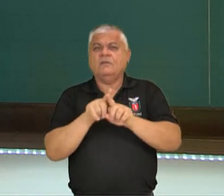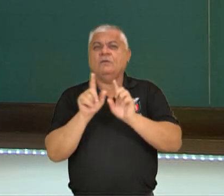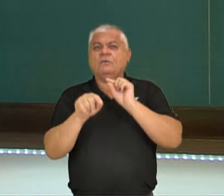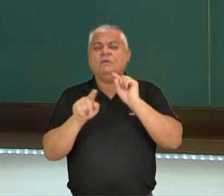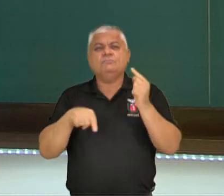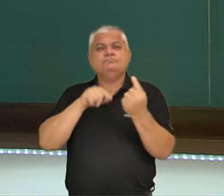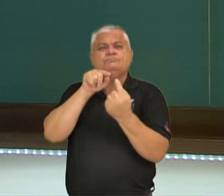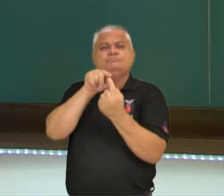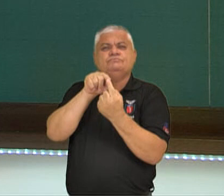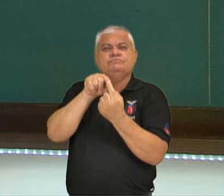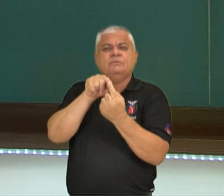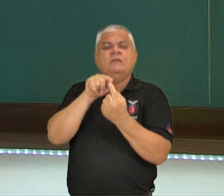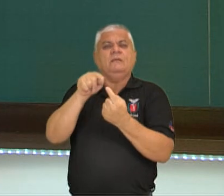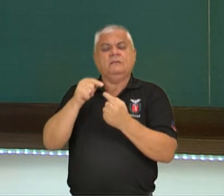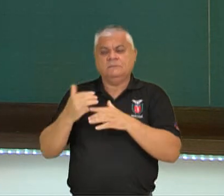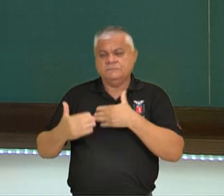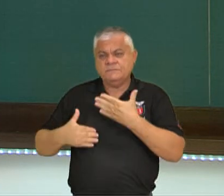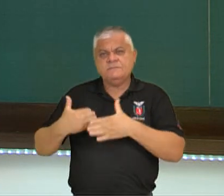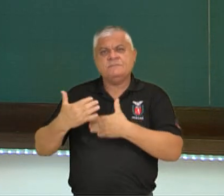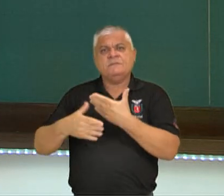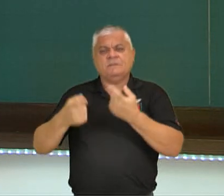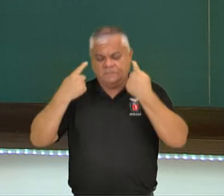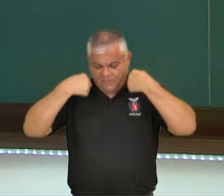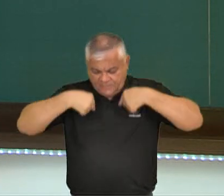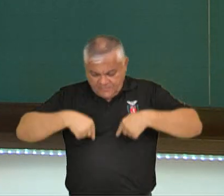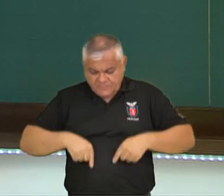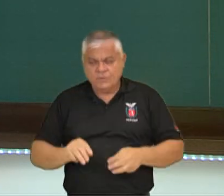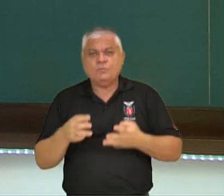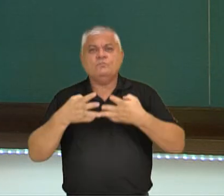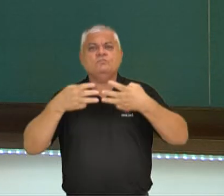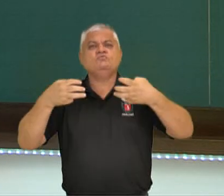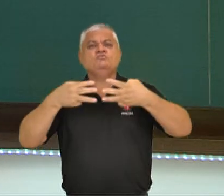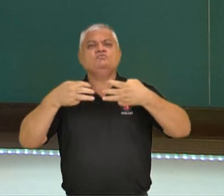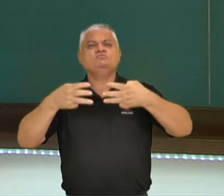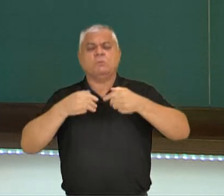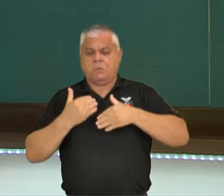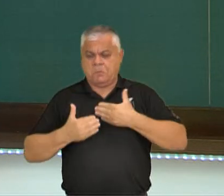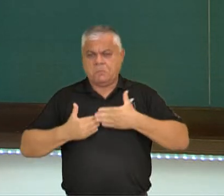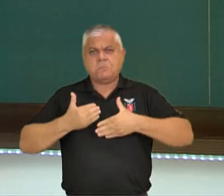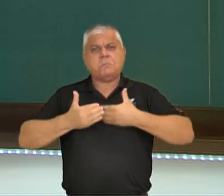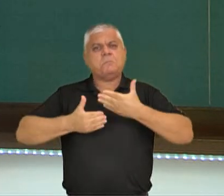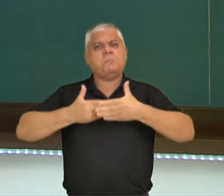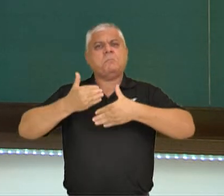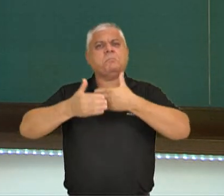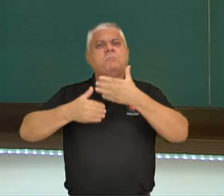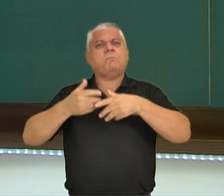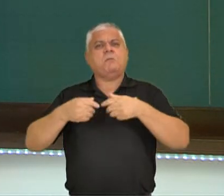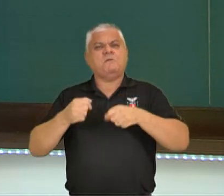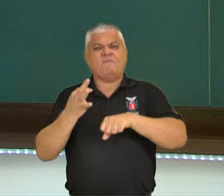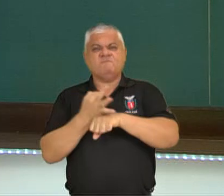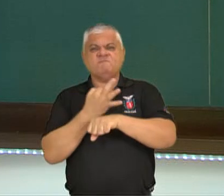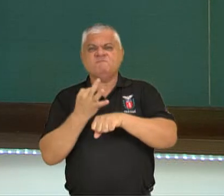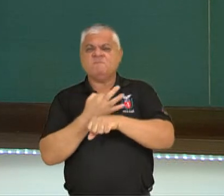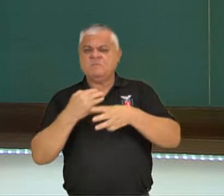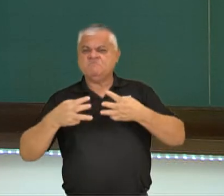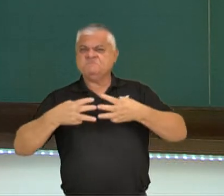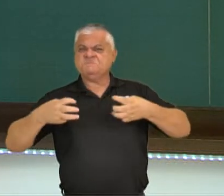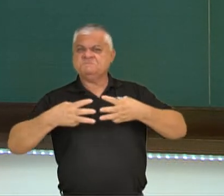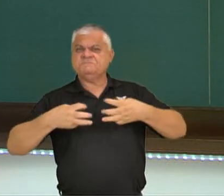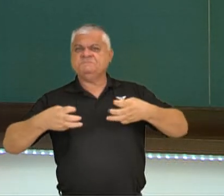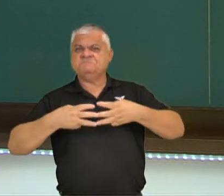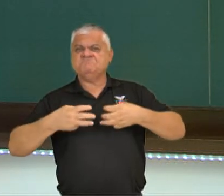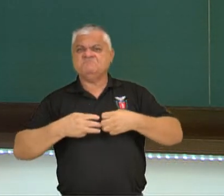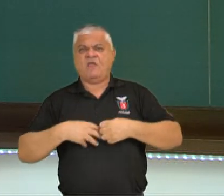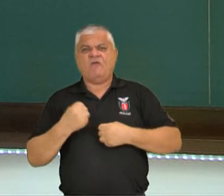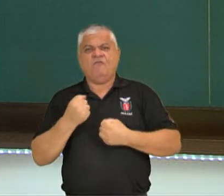finalidade desenvolver a resistência muscular, ampliando a capacidade de